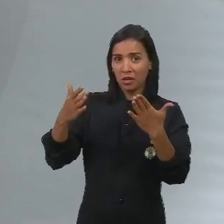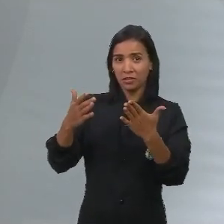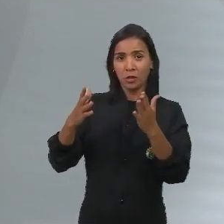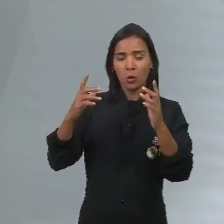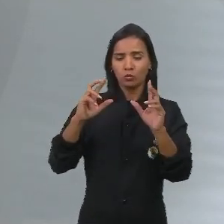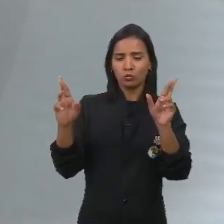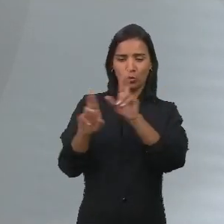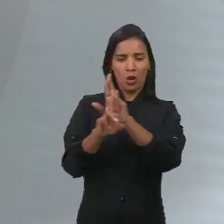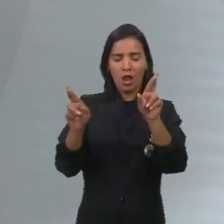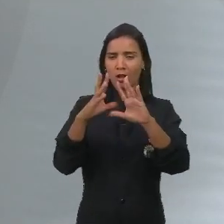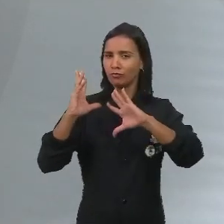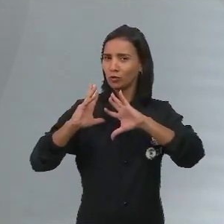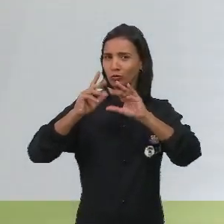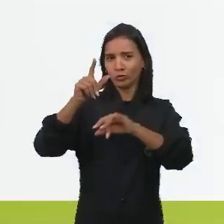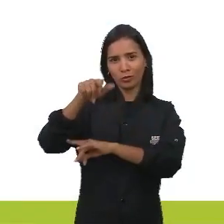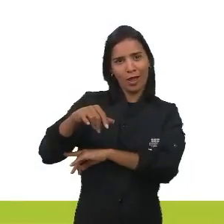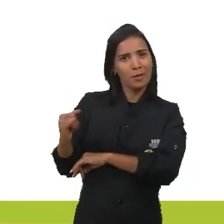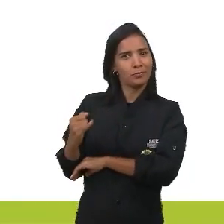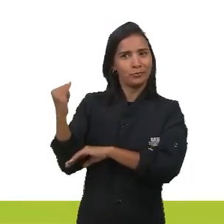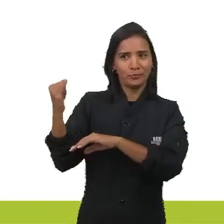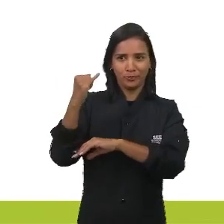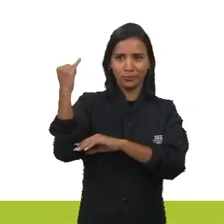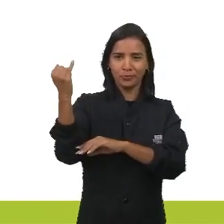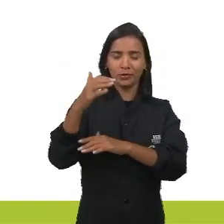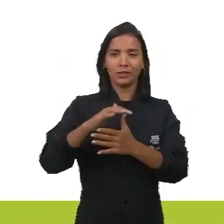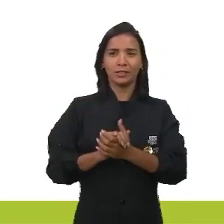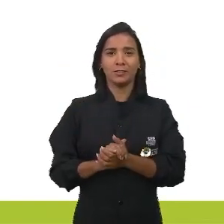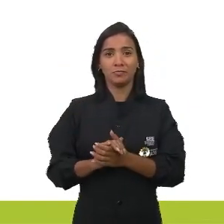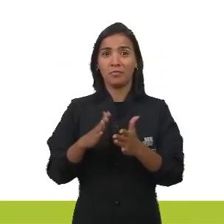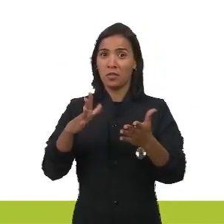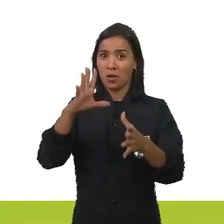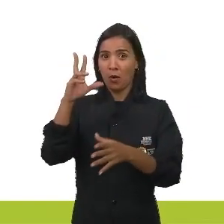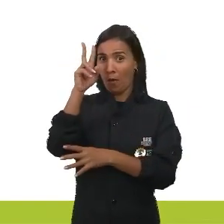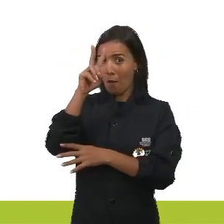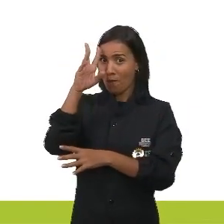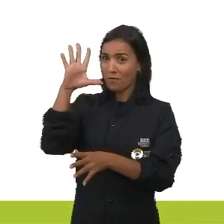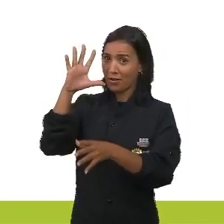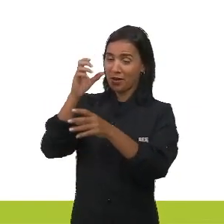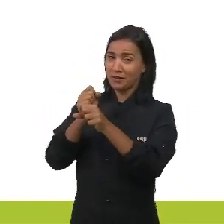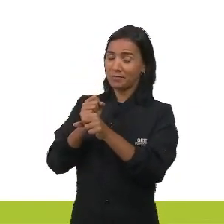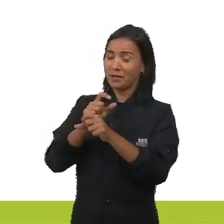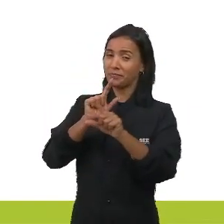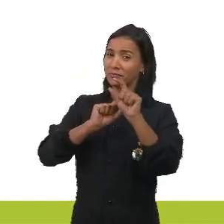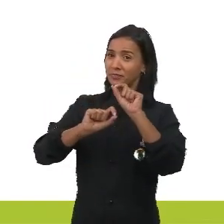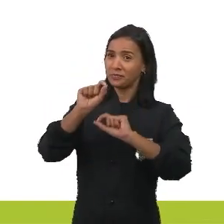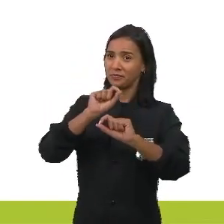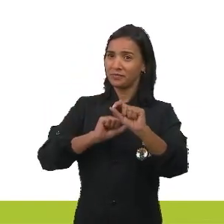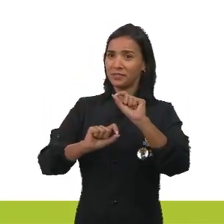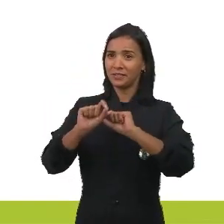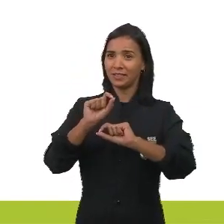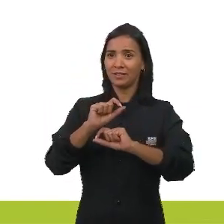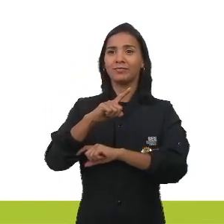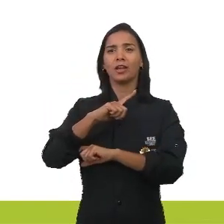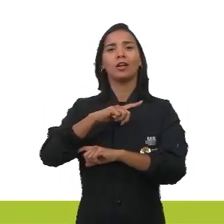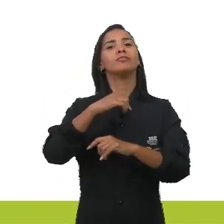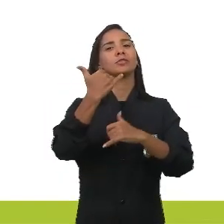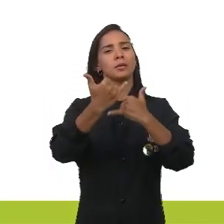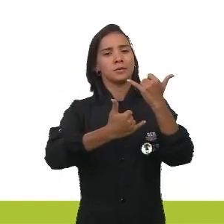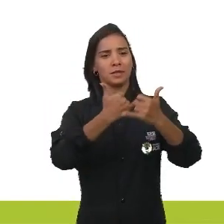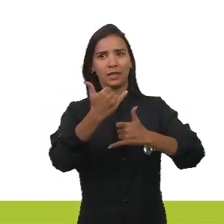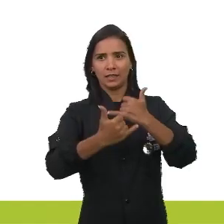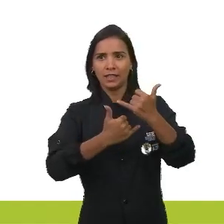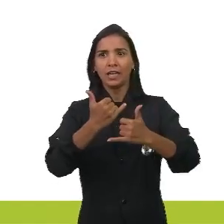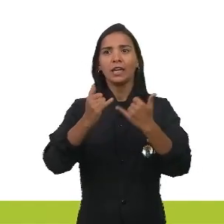importantes então aqui a gente tem só para remember remem isar só para lembrar recapitular temos brincadeiras e